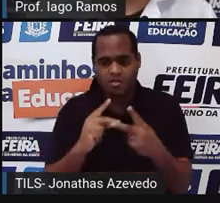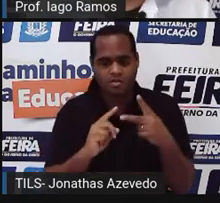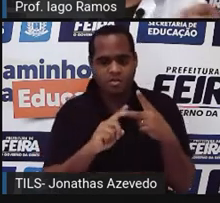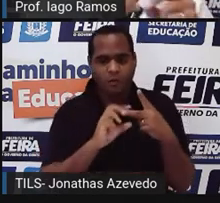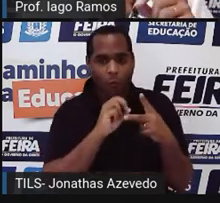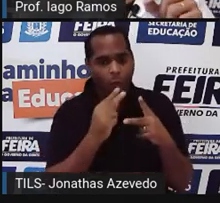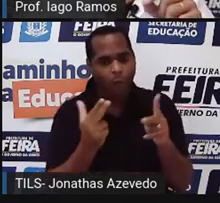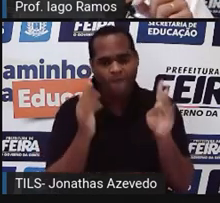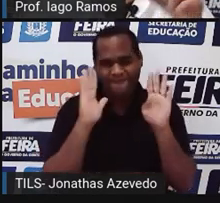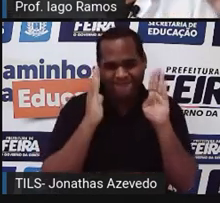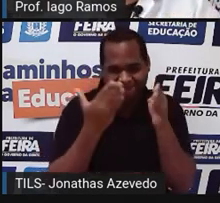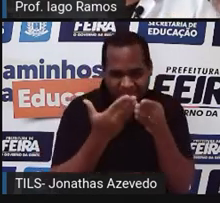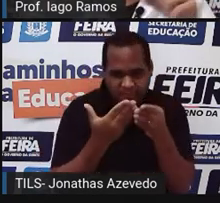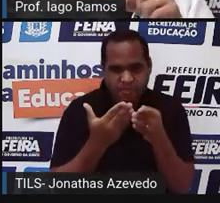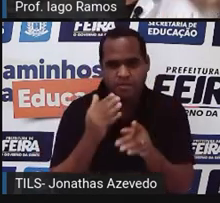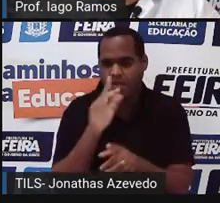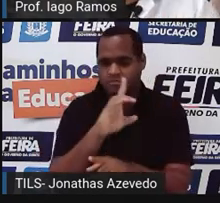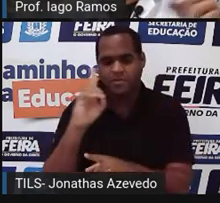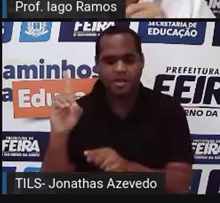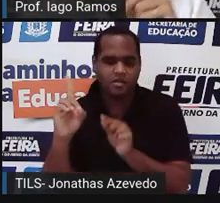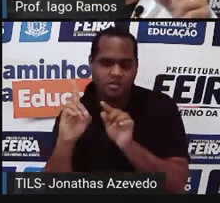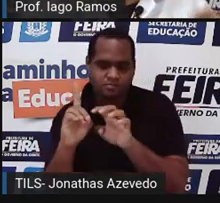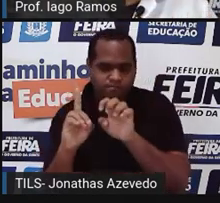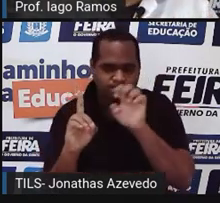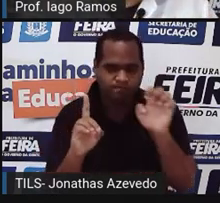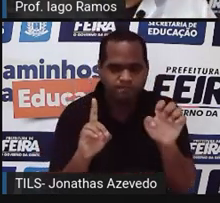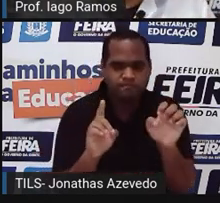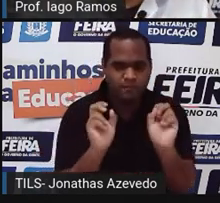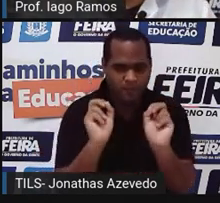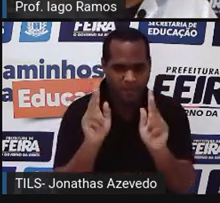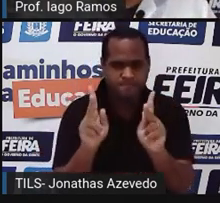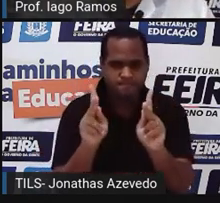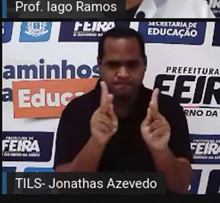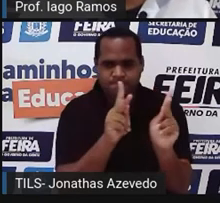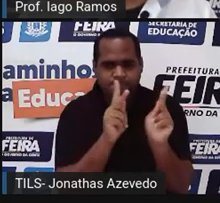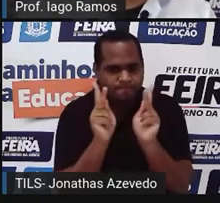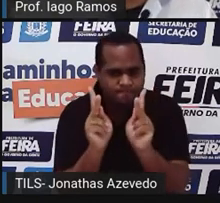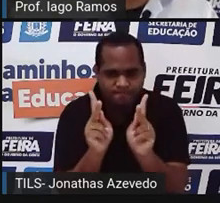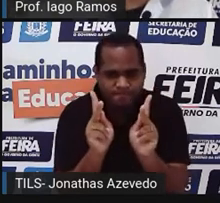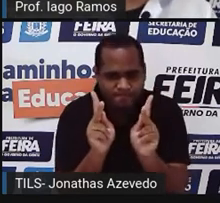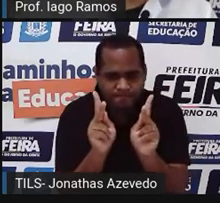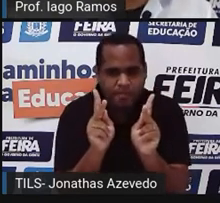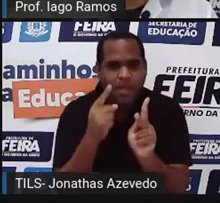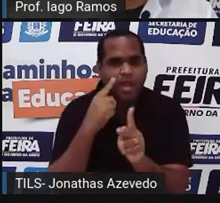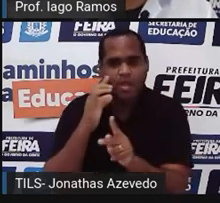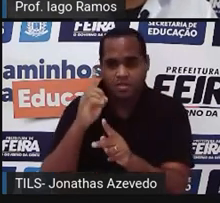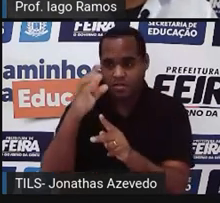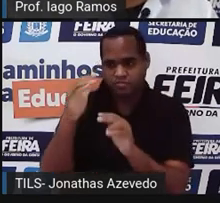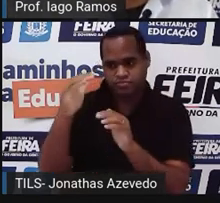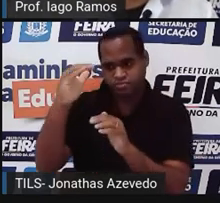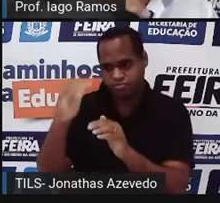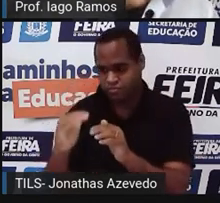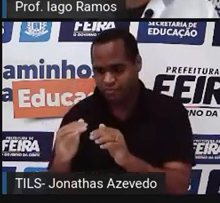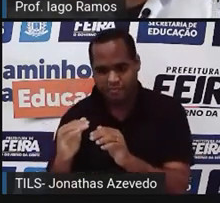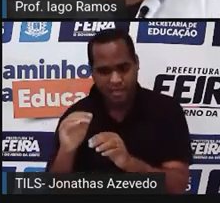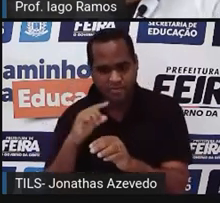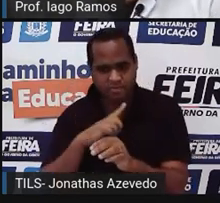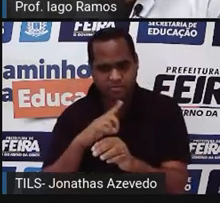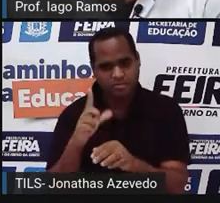em sentido, direita e esquerda, tá bom? Direção para cima, para baixo,